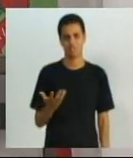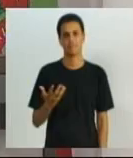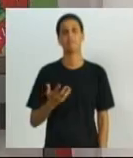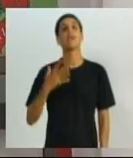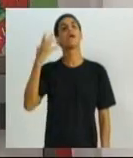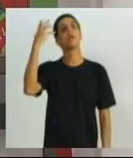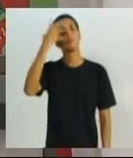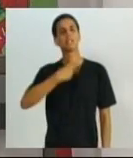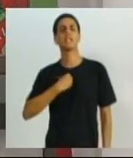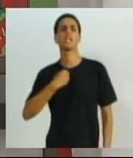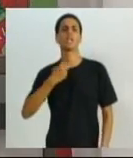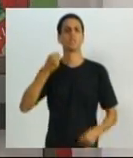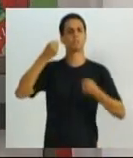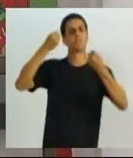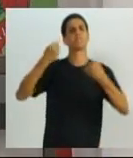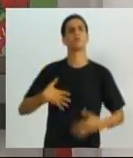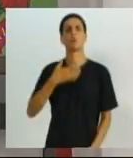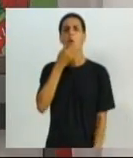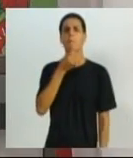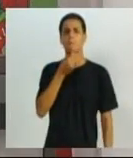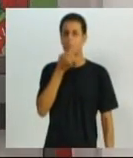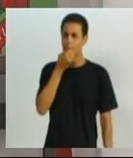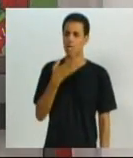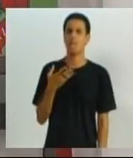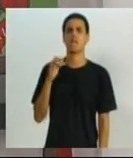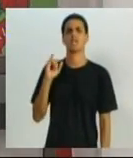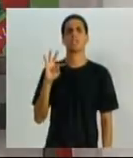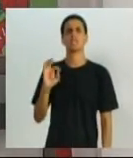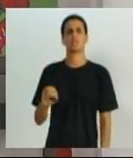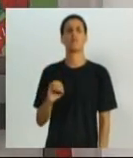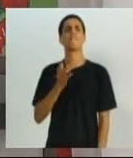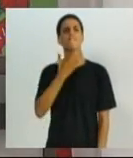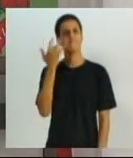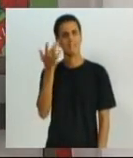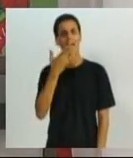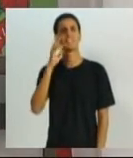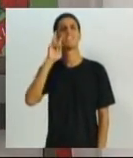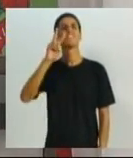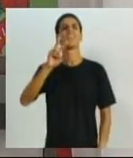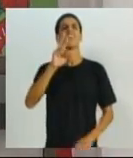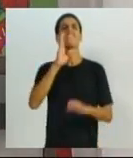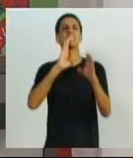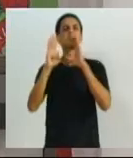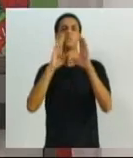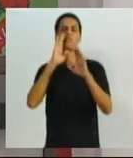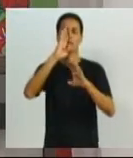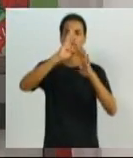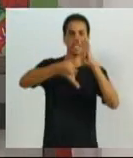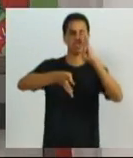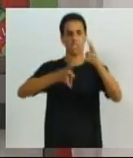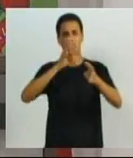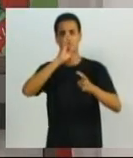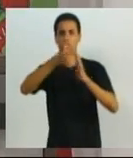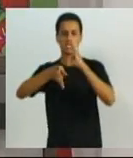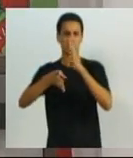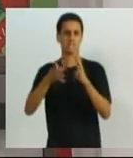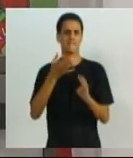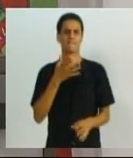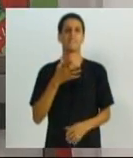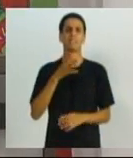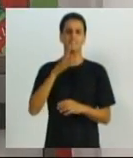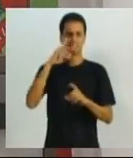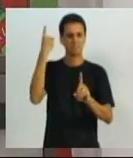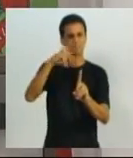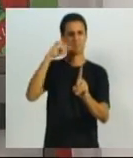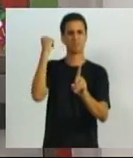bonito aqui, falou muito bem, Ito, e é verdade, é muito fácil a gente ver as críticas na rede social, né, a gente apanha na rede